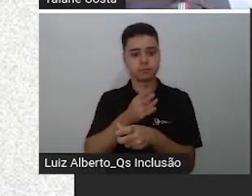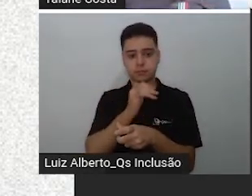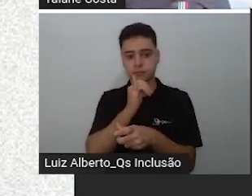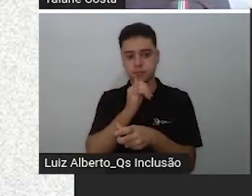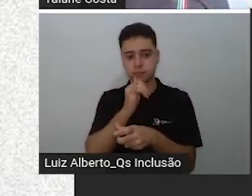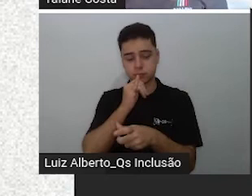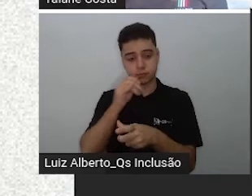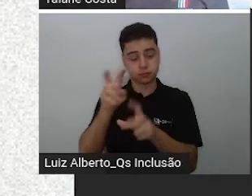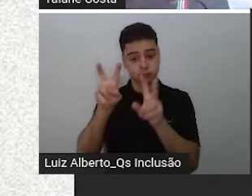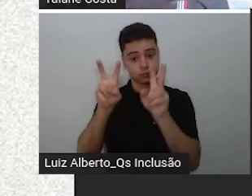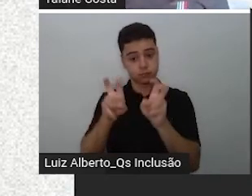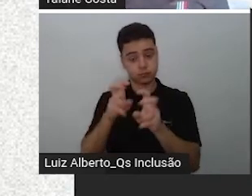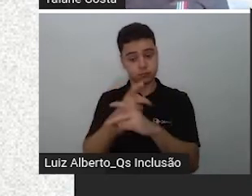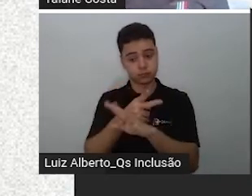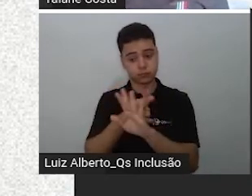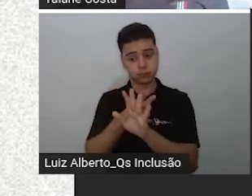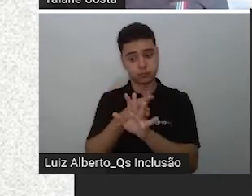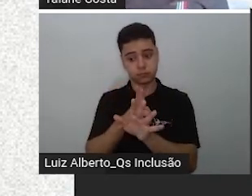conceitos